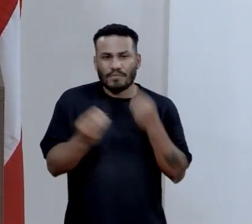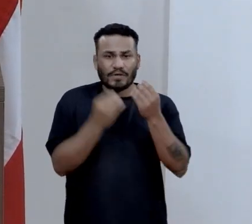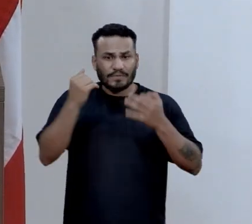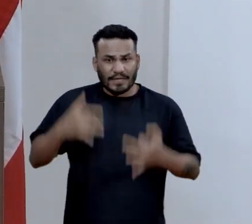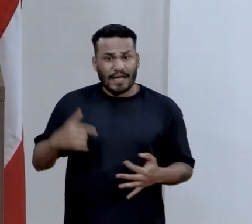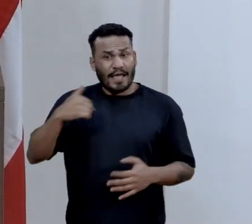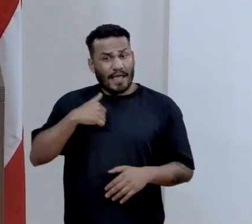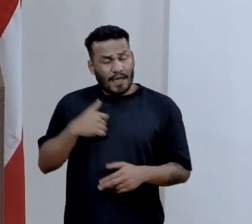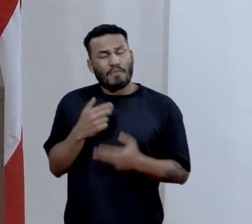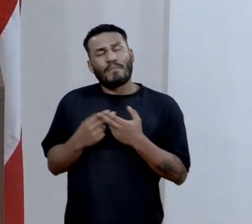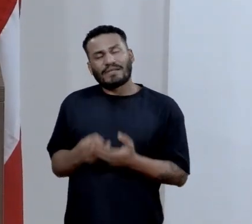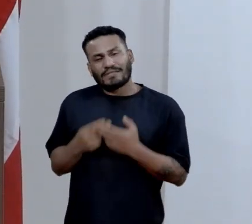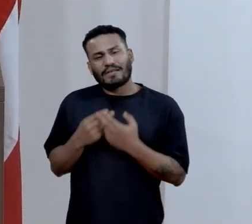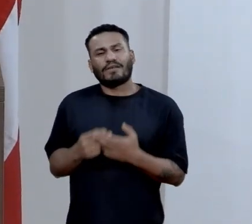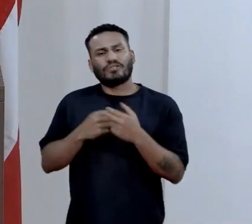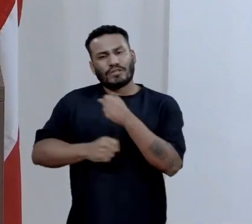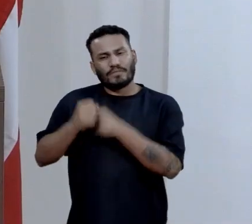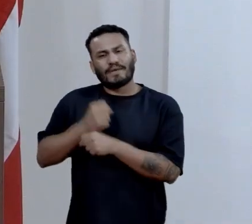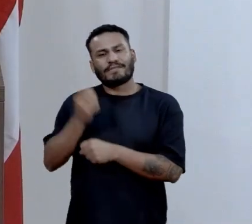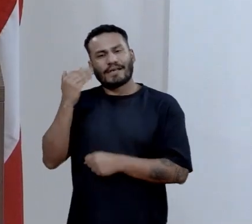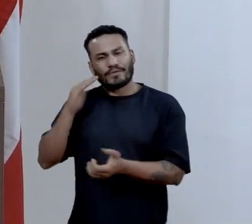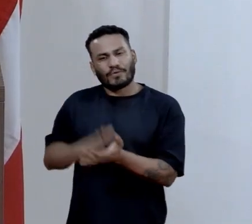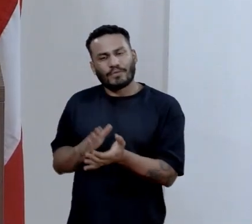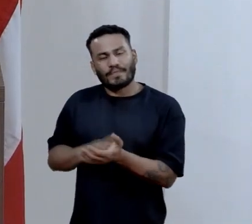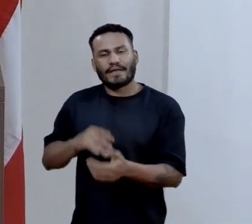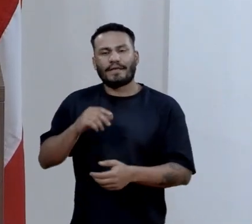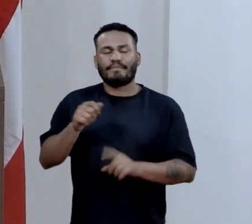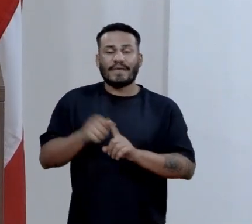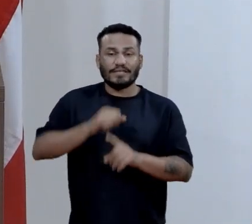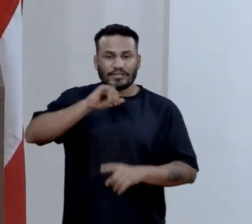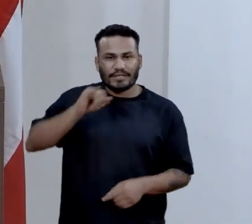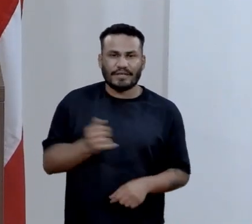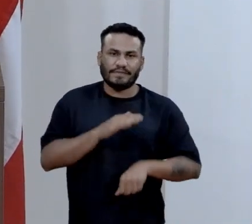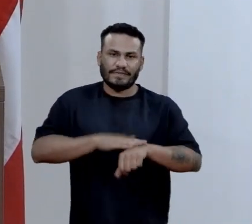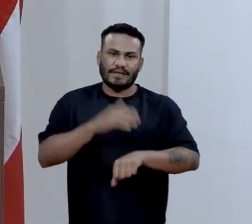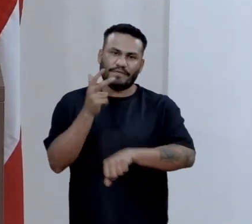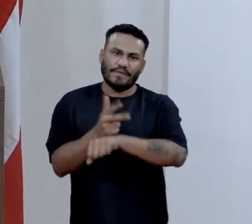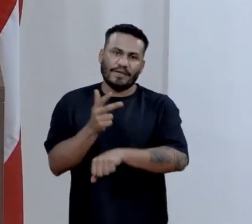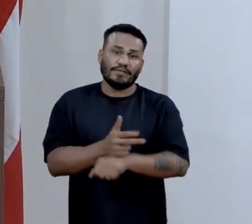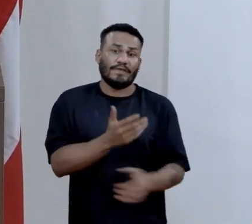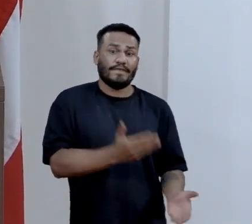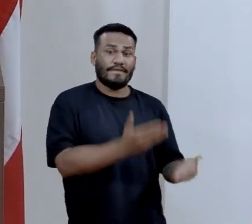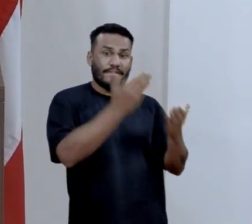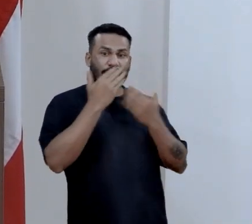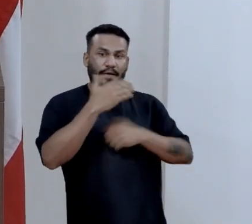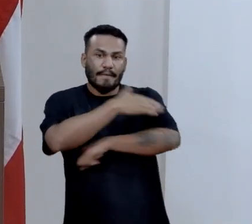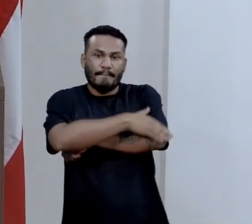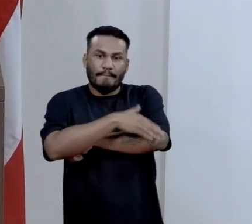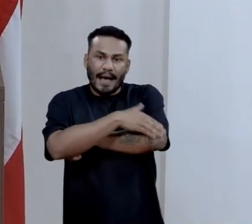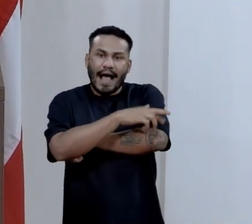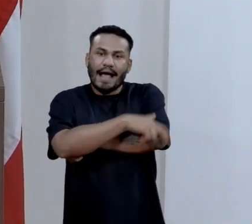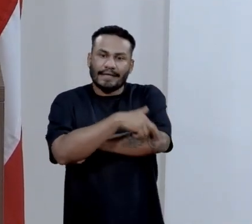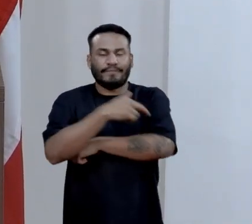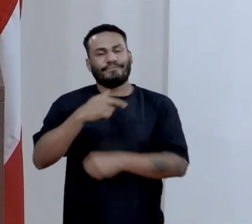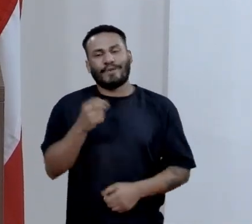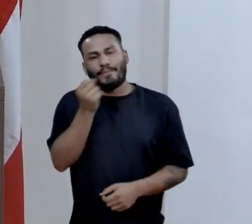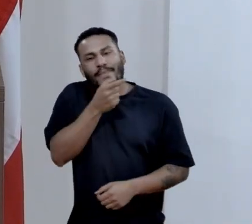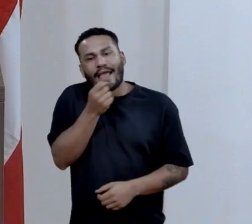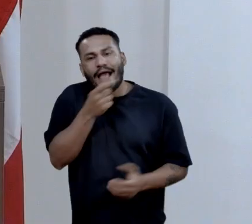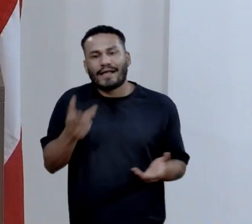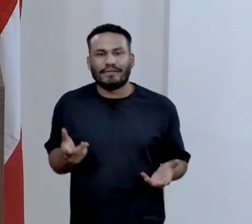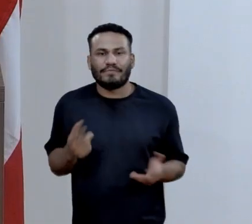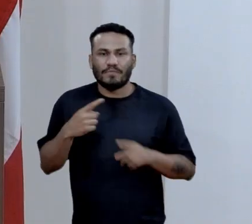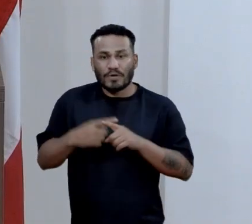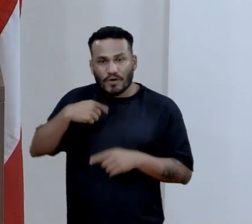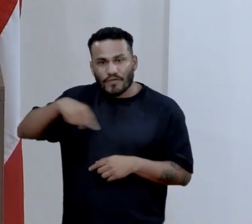eu fui paciente, eu cobrei desde o ano passado, cobrei em janeiro, porque fizeram um videozinho dizendo, vem para o parque. Quando eu olhei, vem para o parque, piada, né? Porque